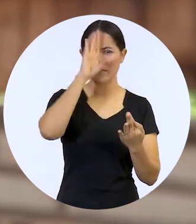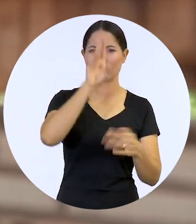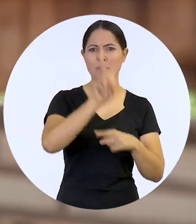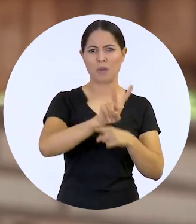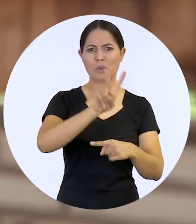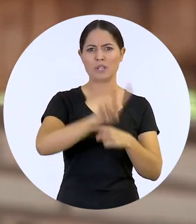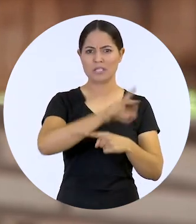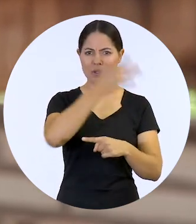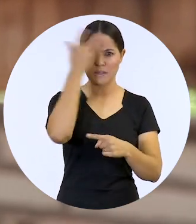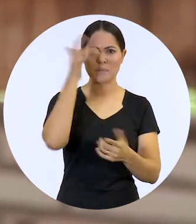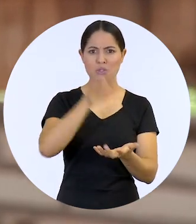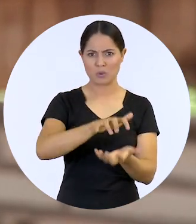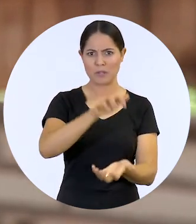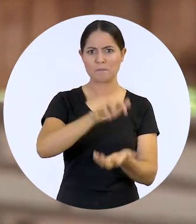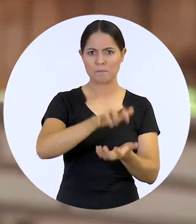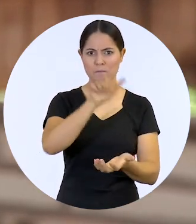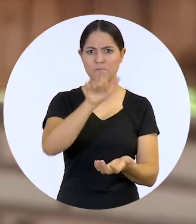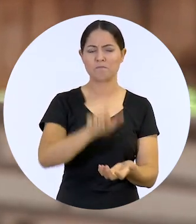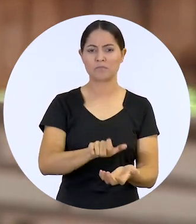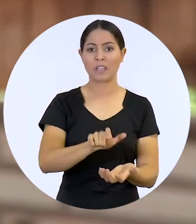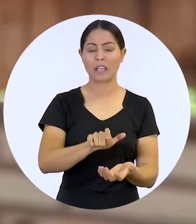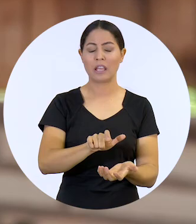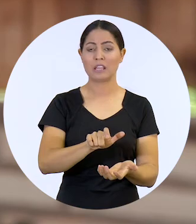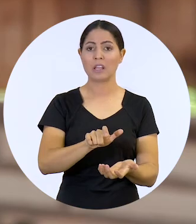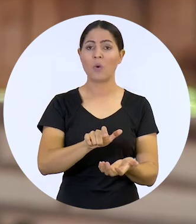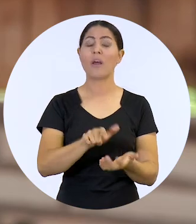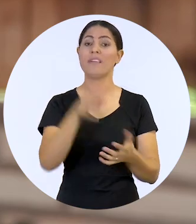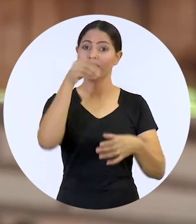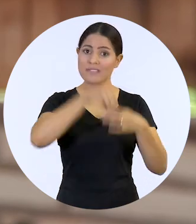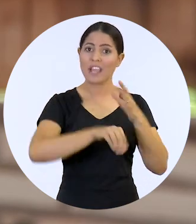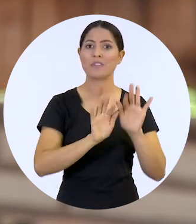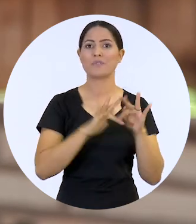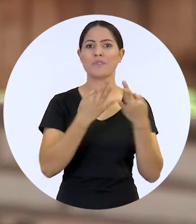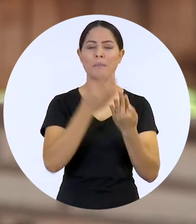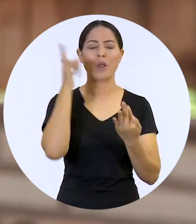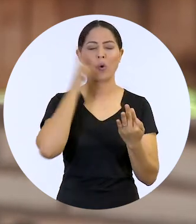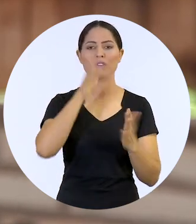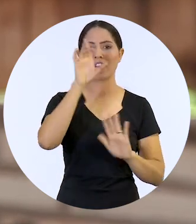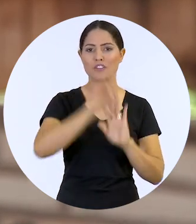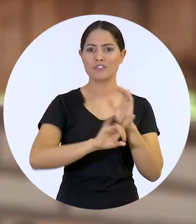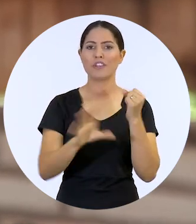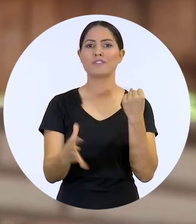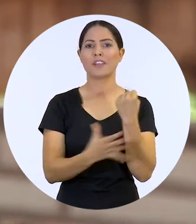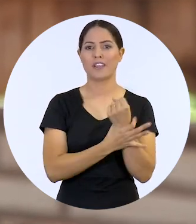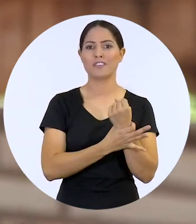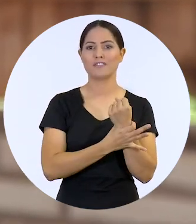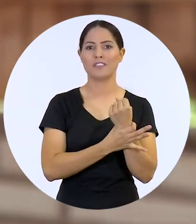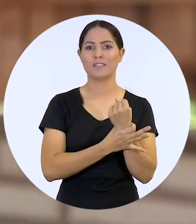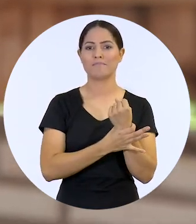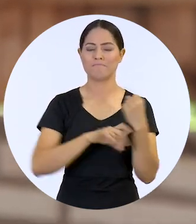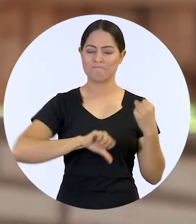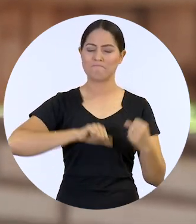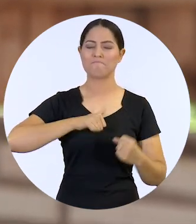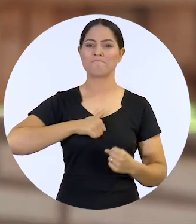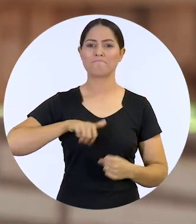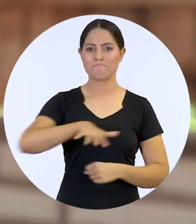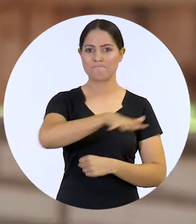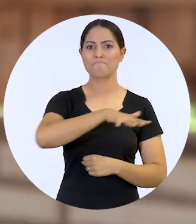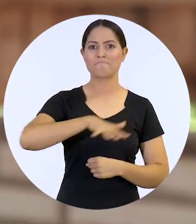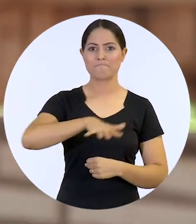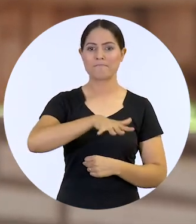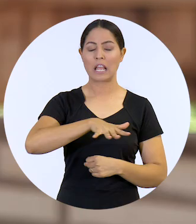cuidados do idoso. É esse o ambiente mais apropriado para que o idoso tenha garantido os seus direitos e o seu bem-estar.